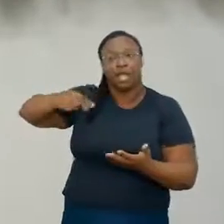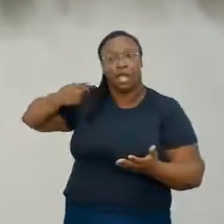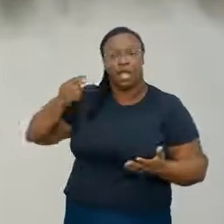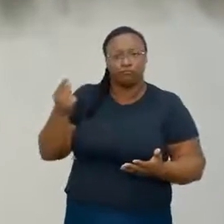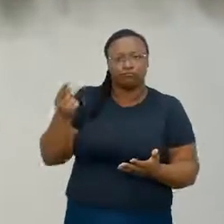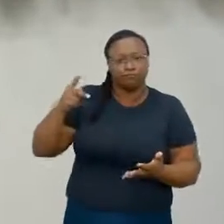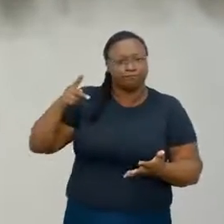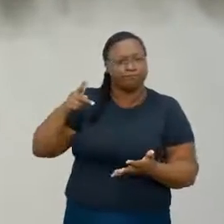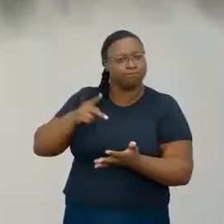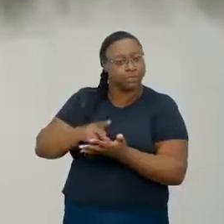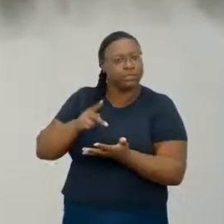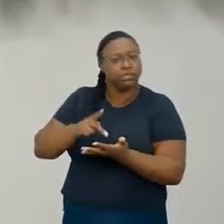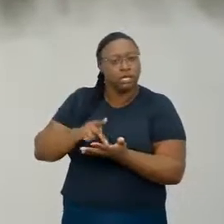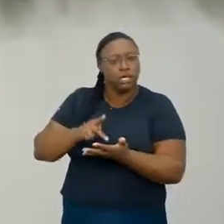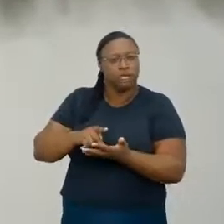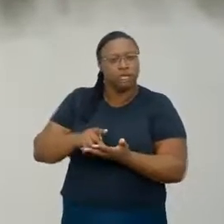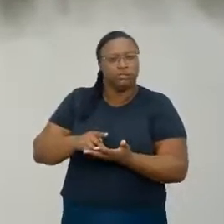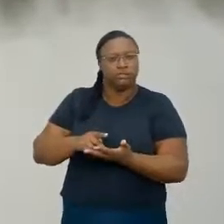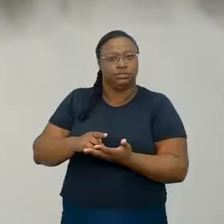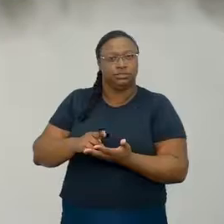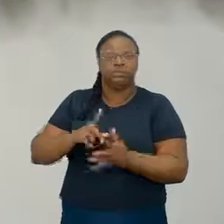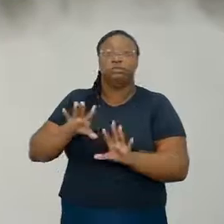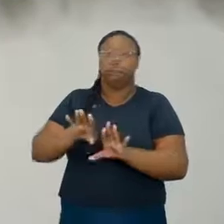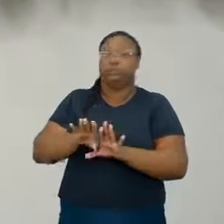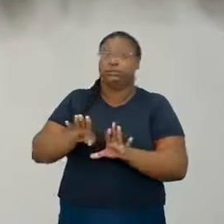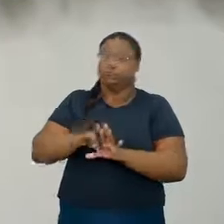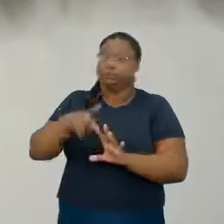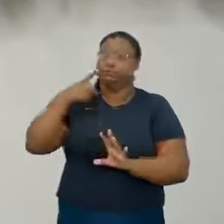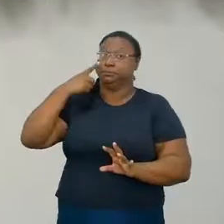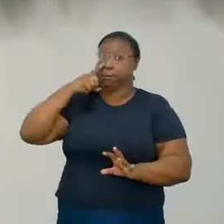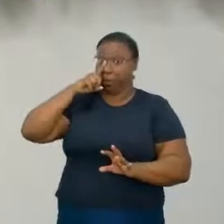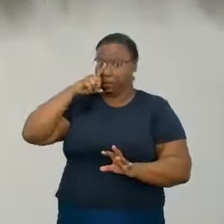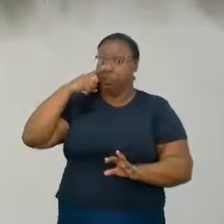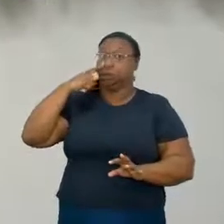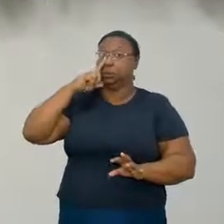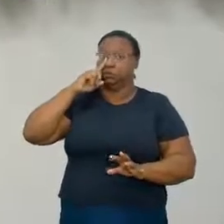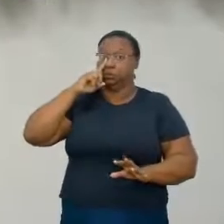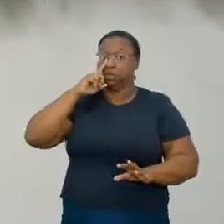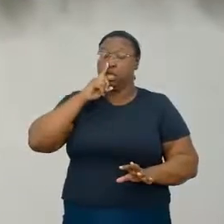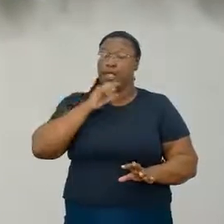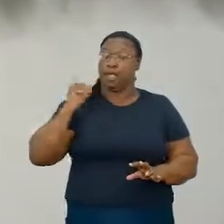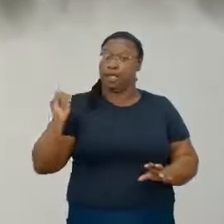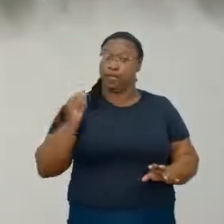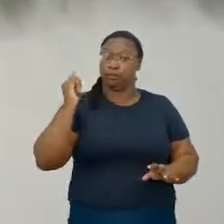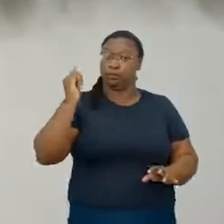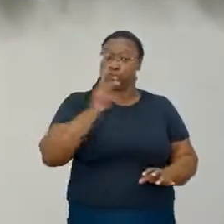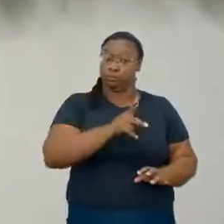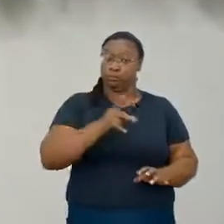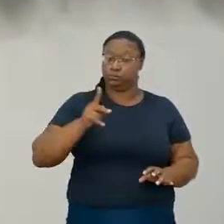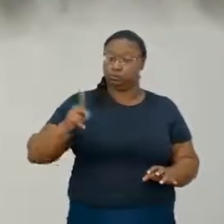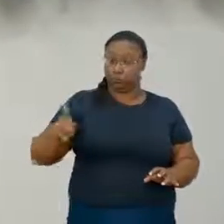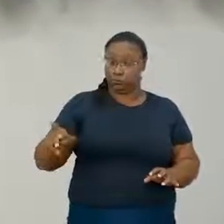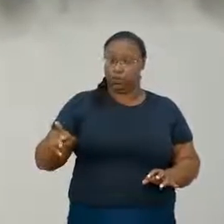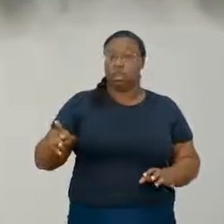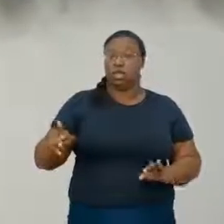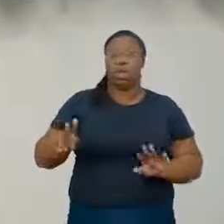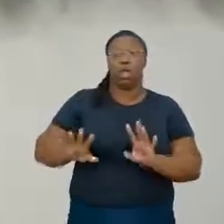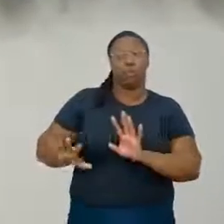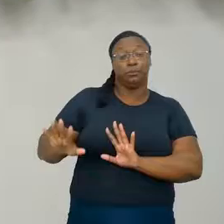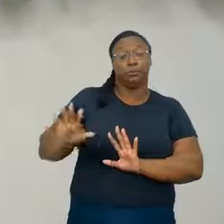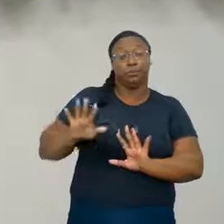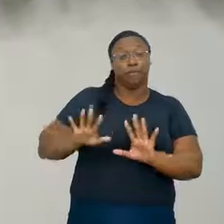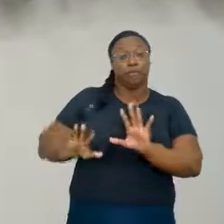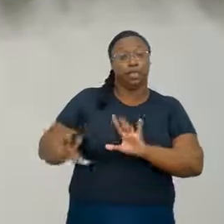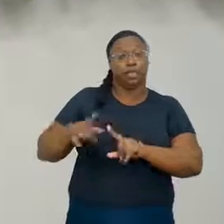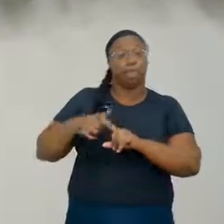de verdade e muito perigoso. Então é importante que o professor, a professora tenha esse cuidado, até porque